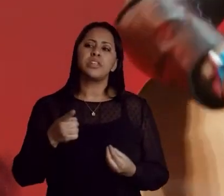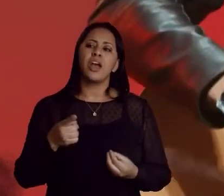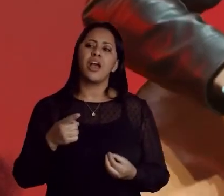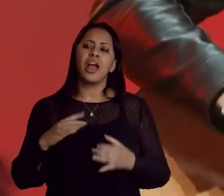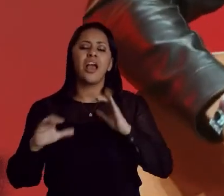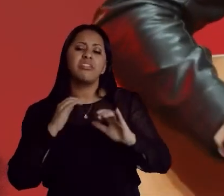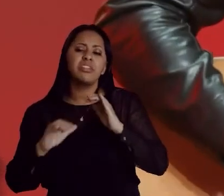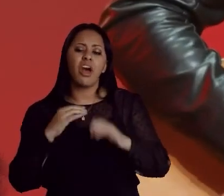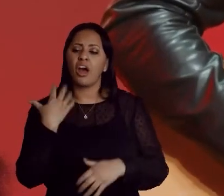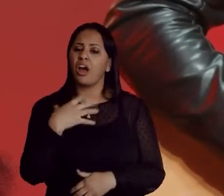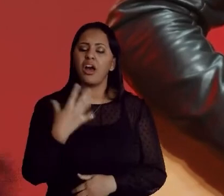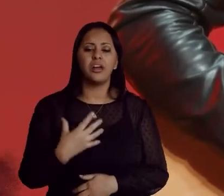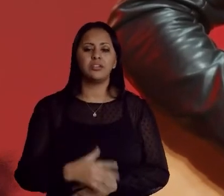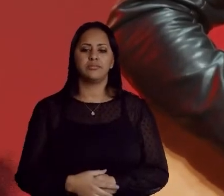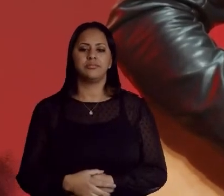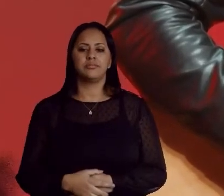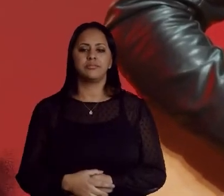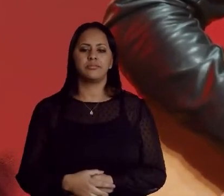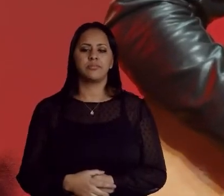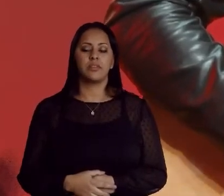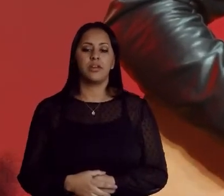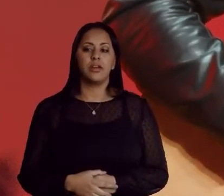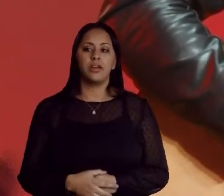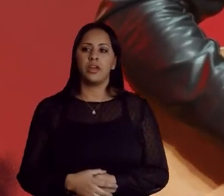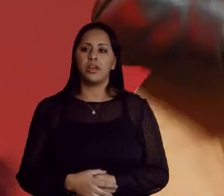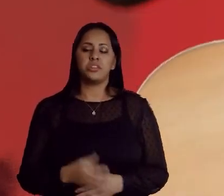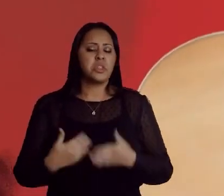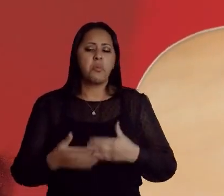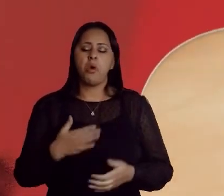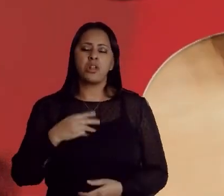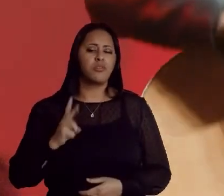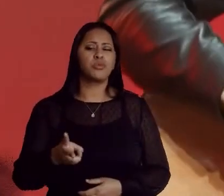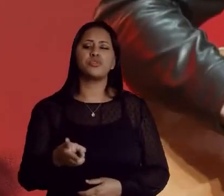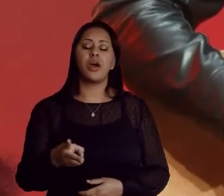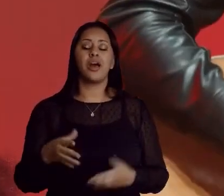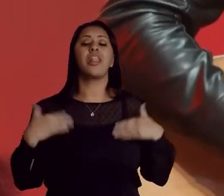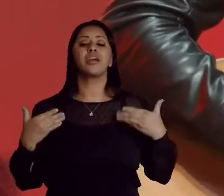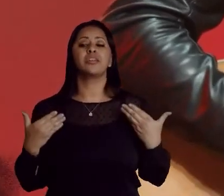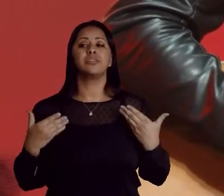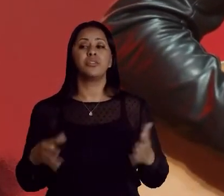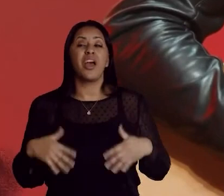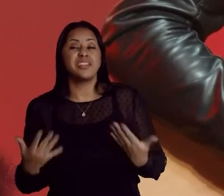cantar Todavia me alegrarei, sendo que muitas das vezes quem está triste é você?